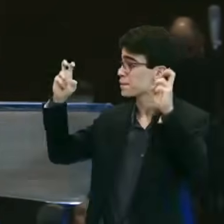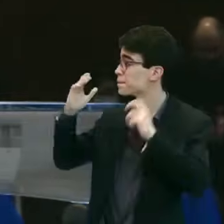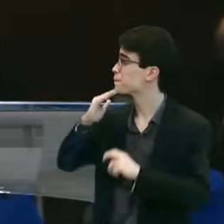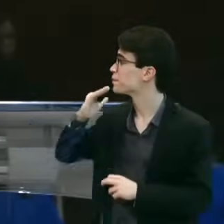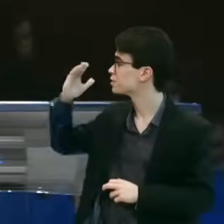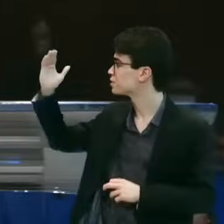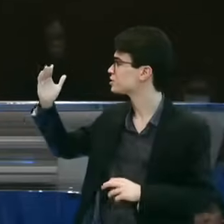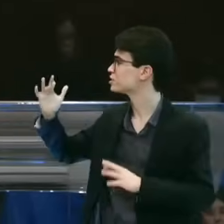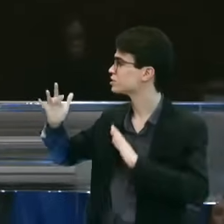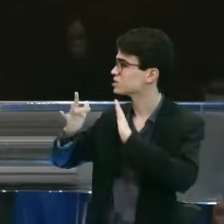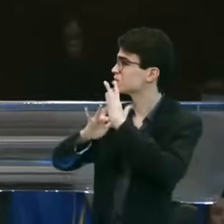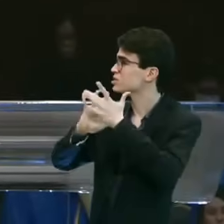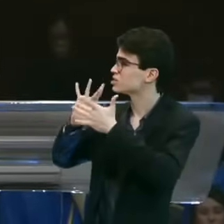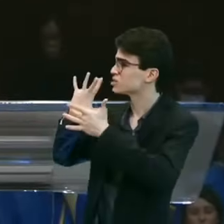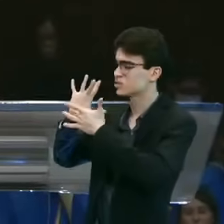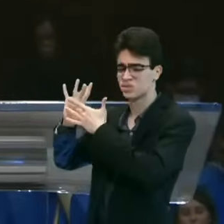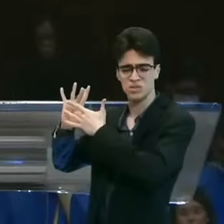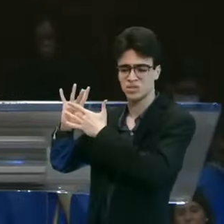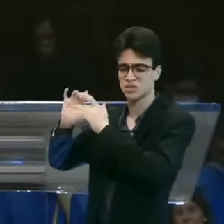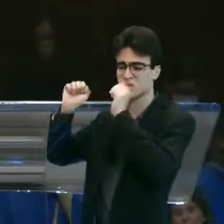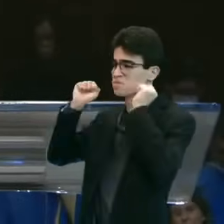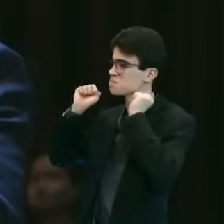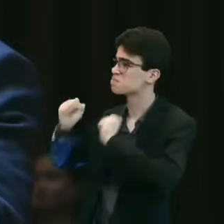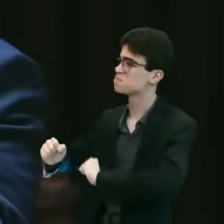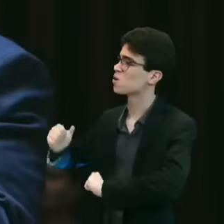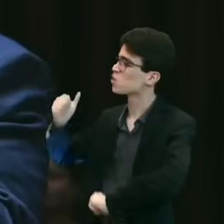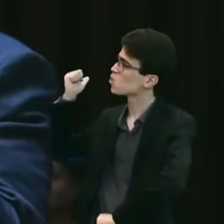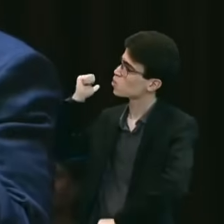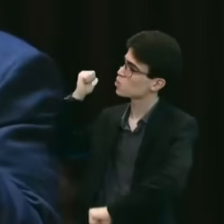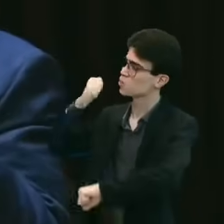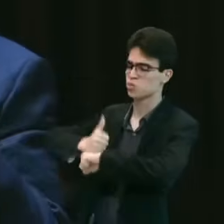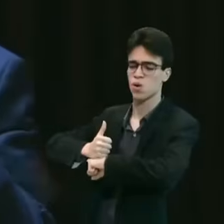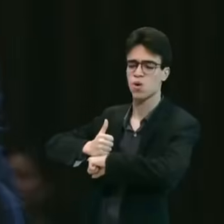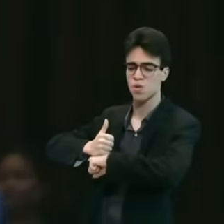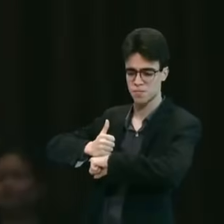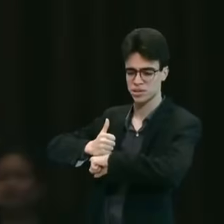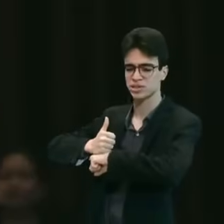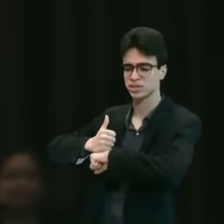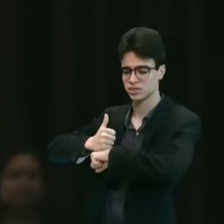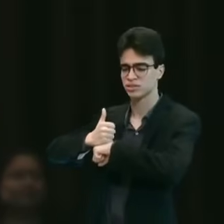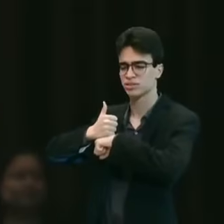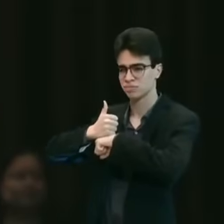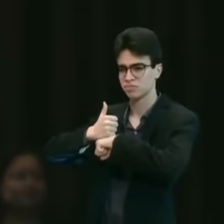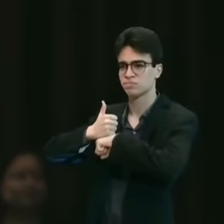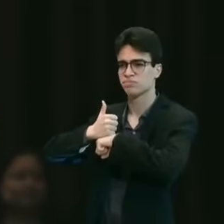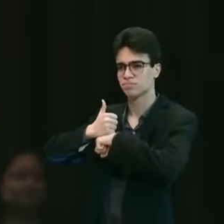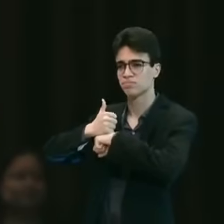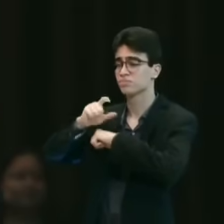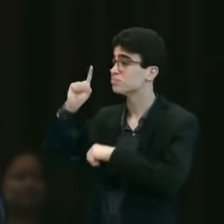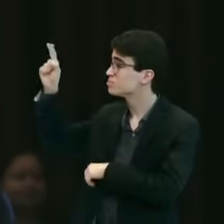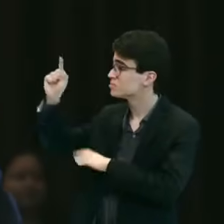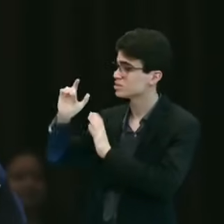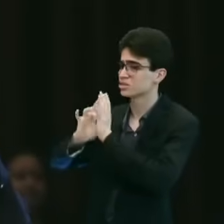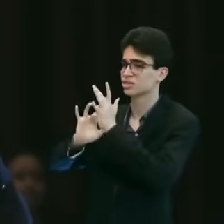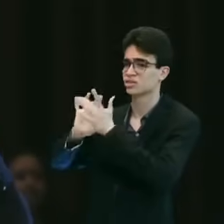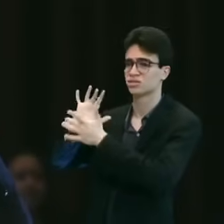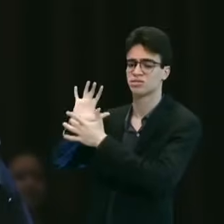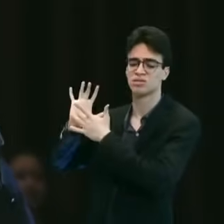Jesus, toma o lugar destas coisas na minha alma.